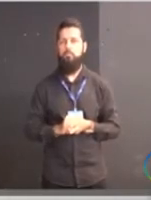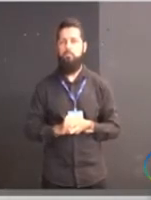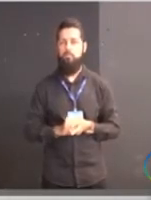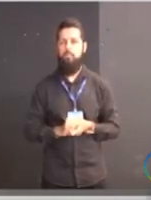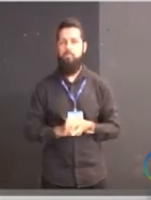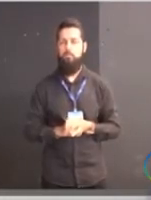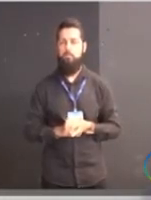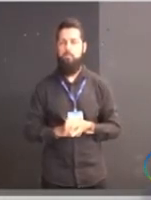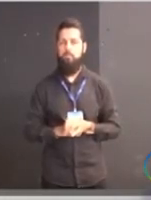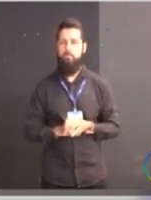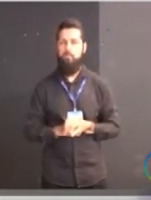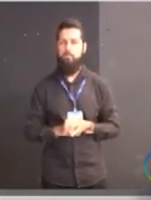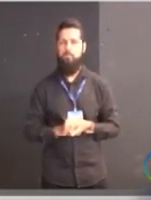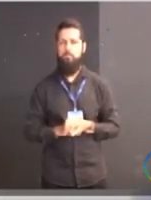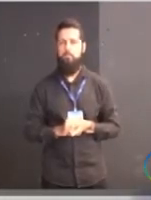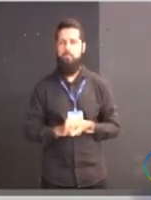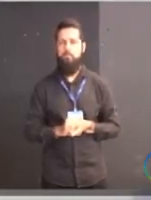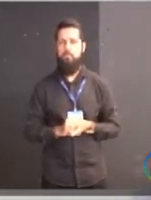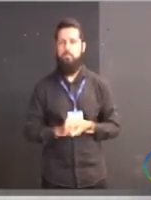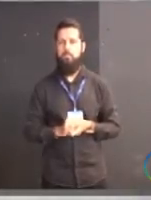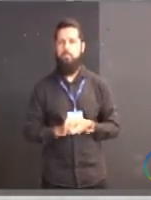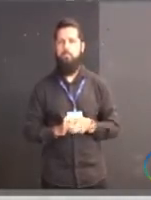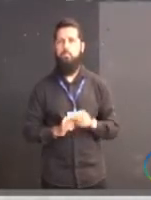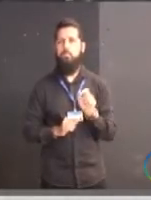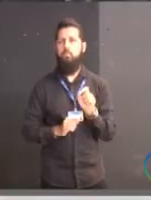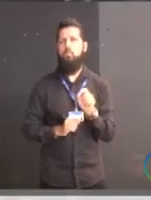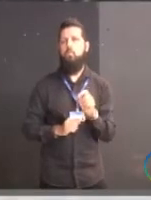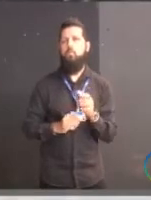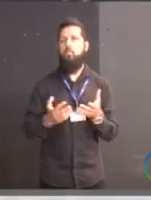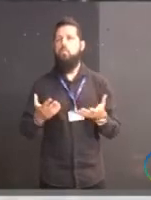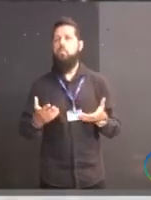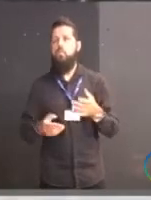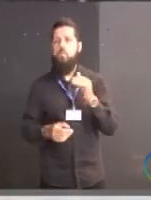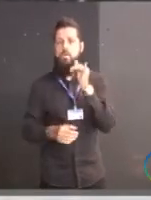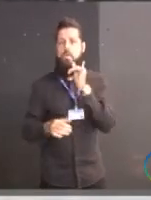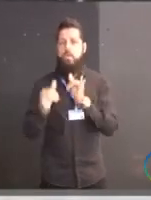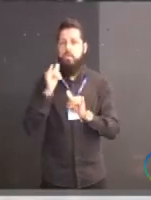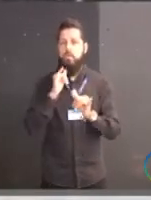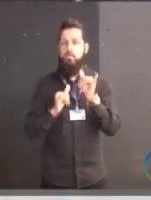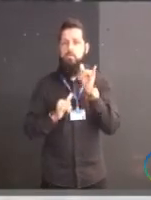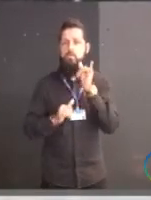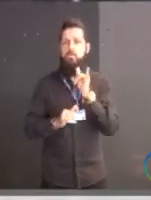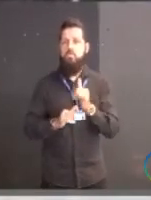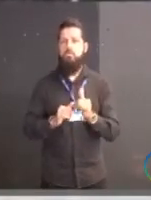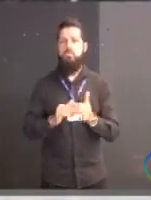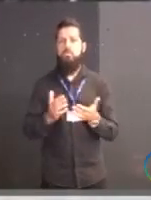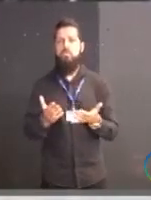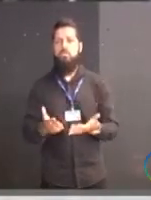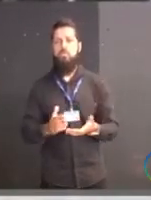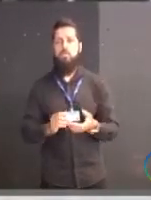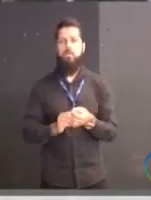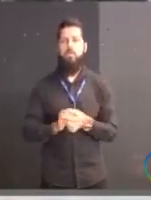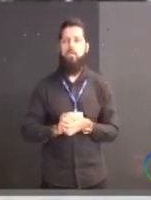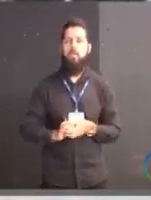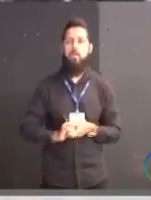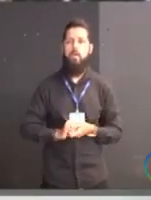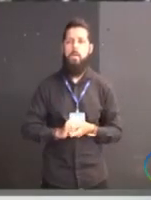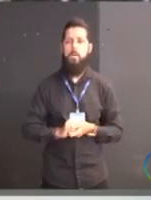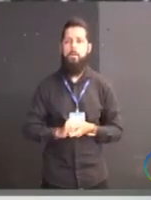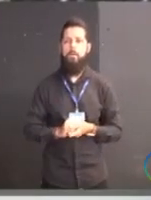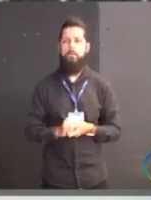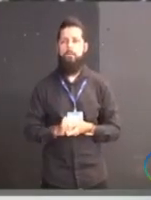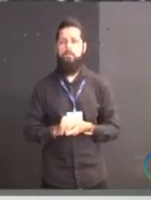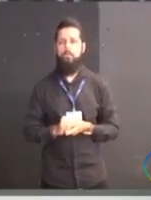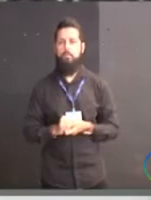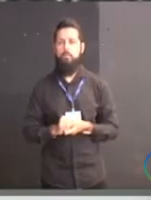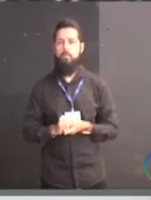enorme, e que Emmanuel me disse que passava a evoluir em torno de outras nebulosas. Então aí